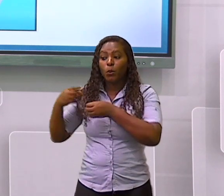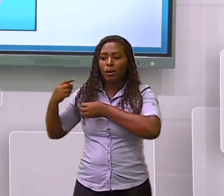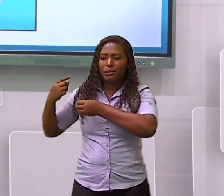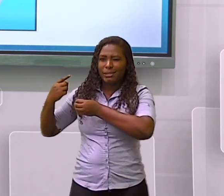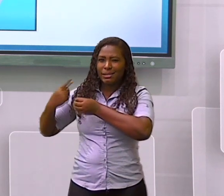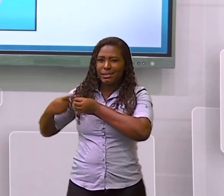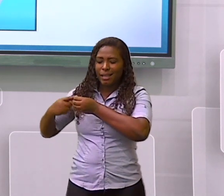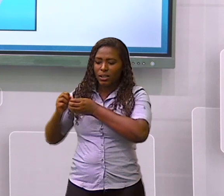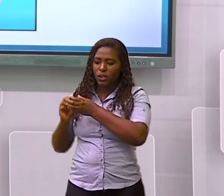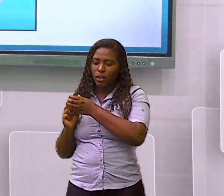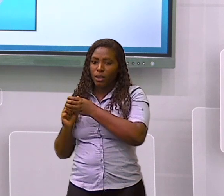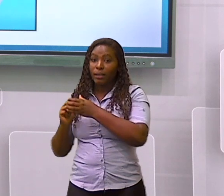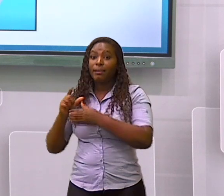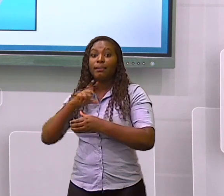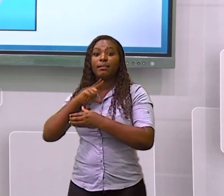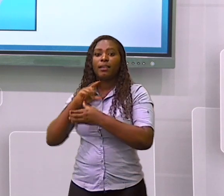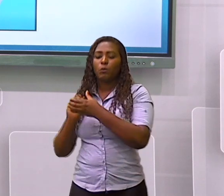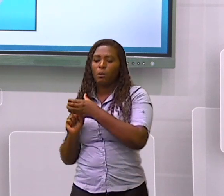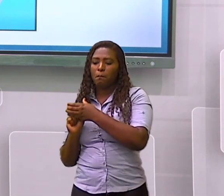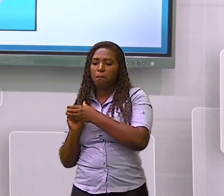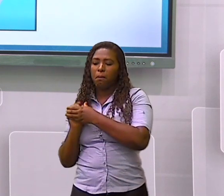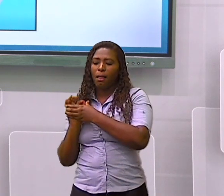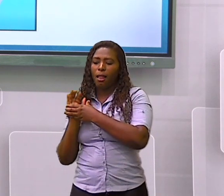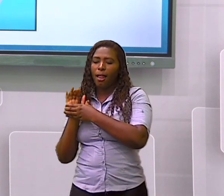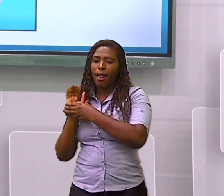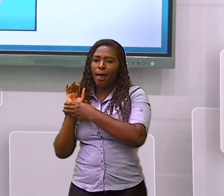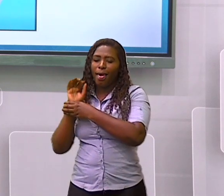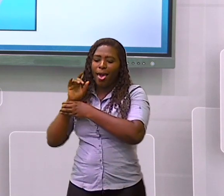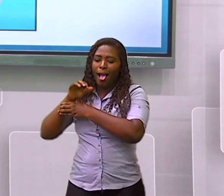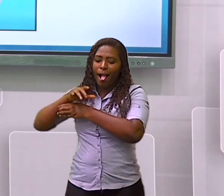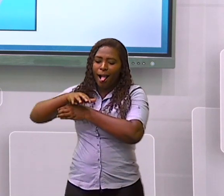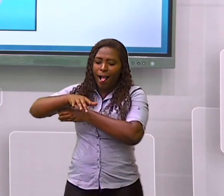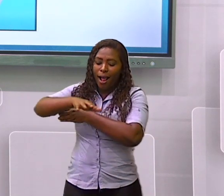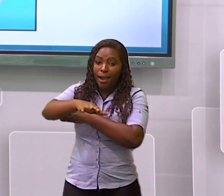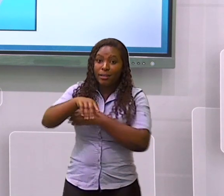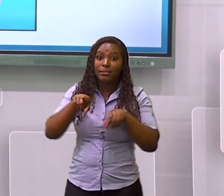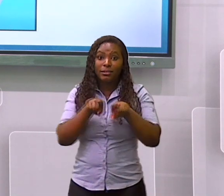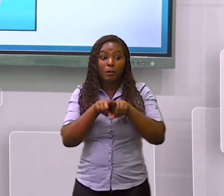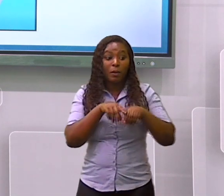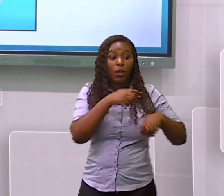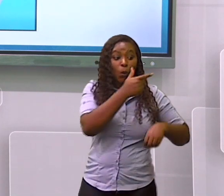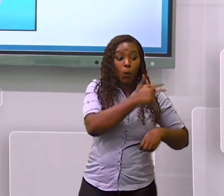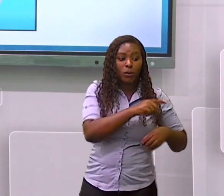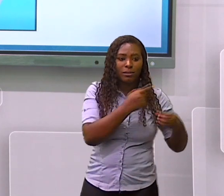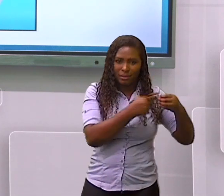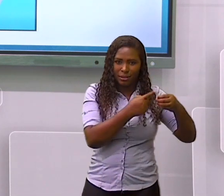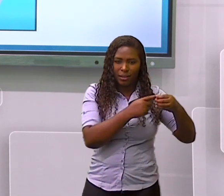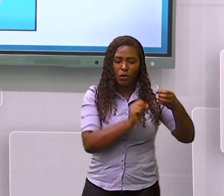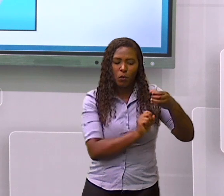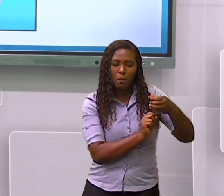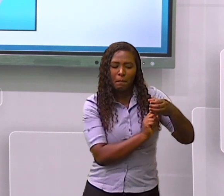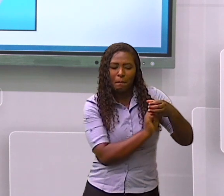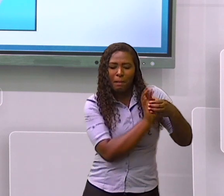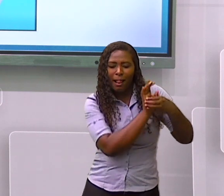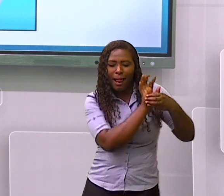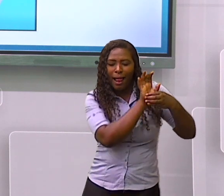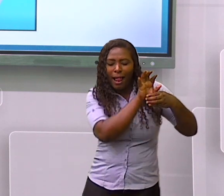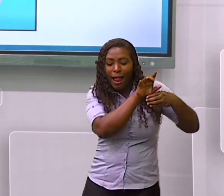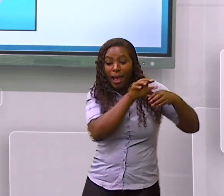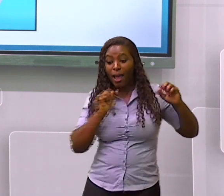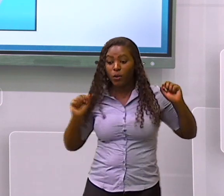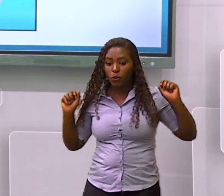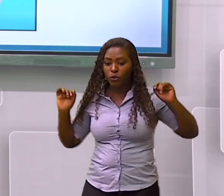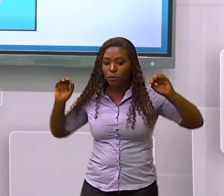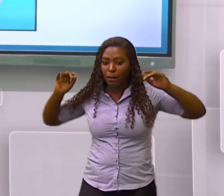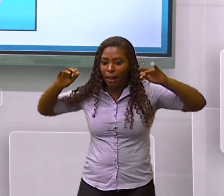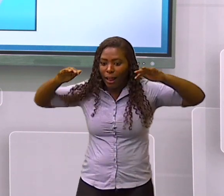respectivamente nas serras do Espinhaço e da Mantiqueira, onde as altitudes chegam a 1.200 metros.